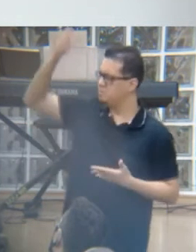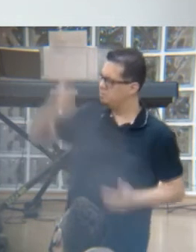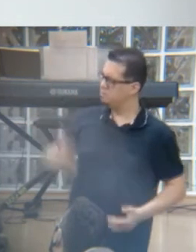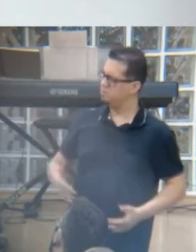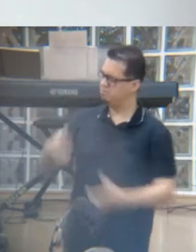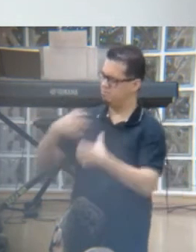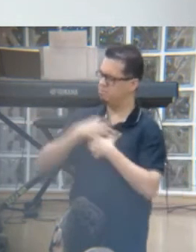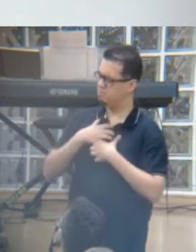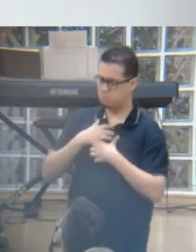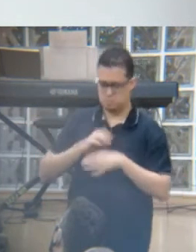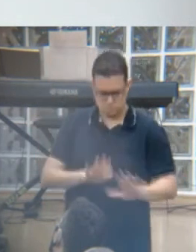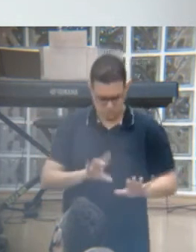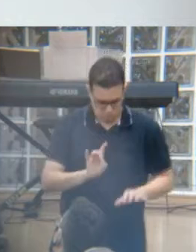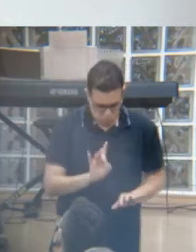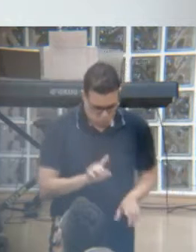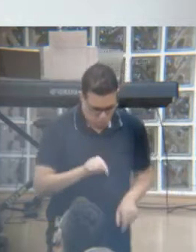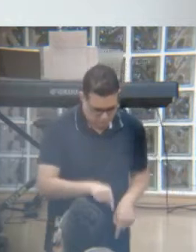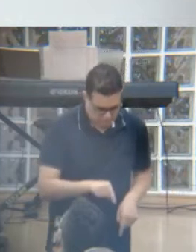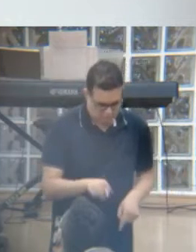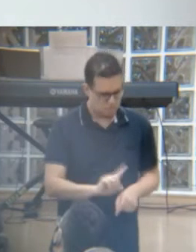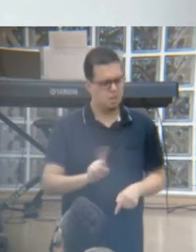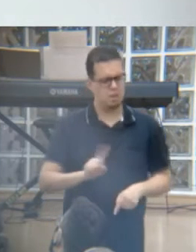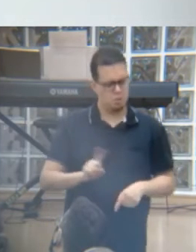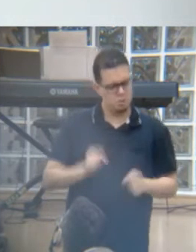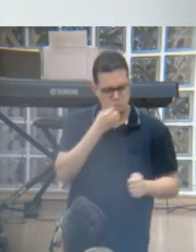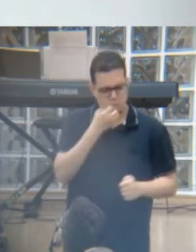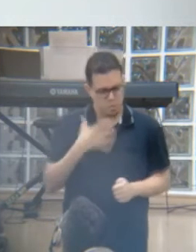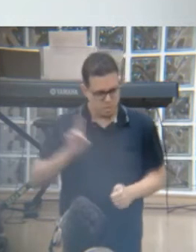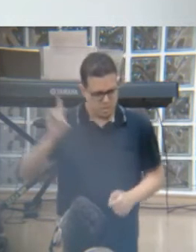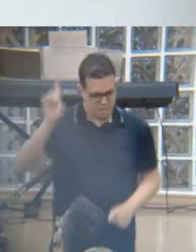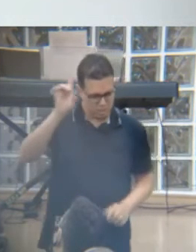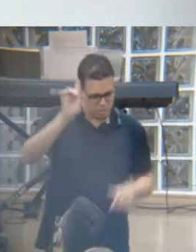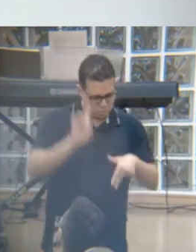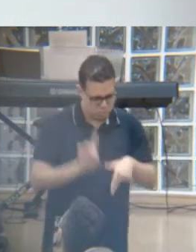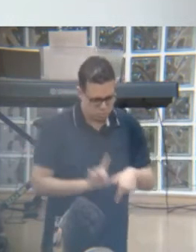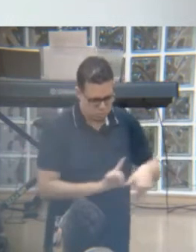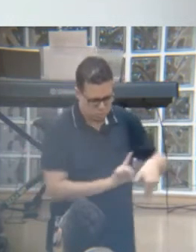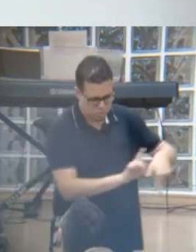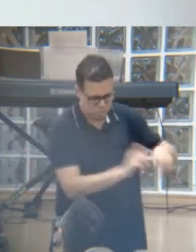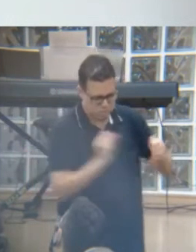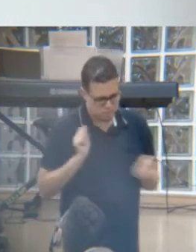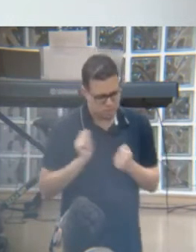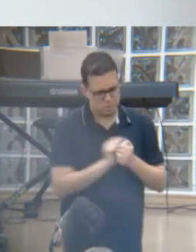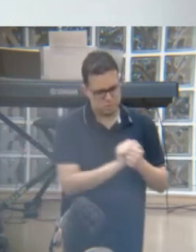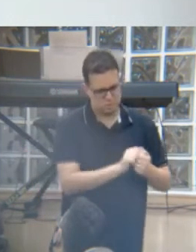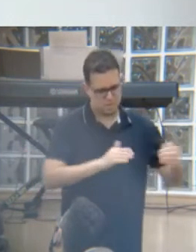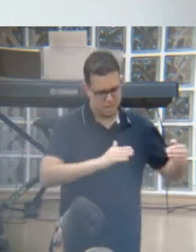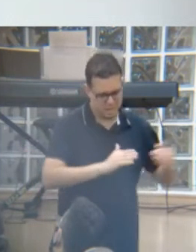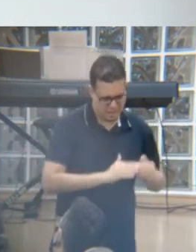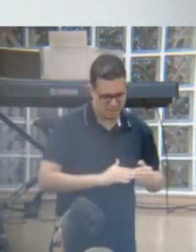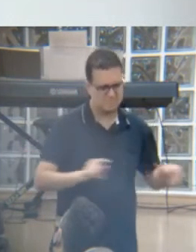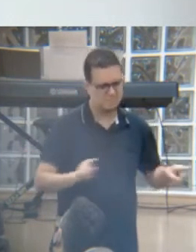aqui. Vai conosco para casa. Parece lá os discípulos de Emaús, né? Fica conosco.